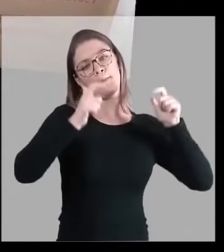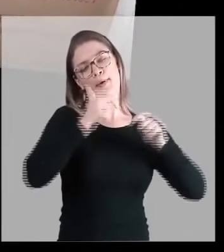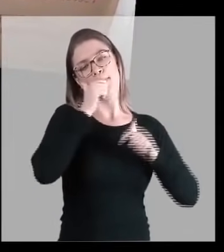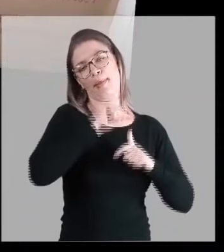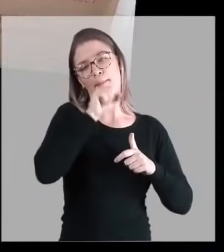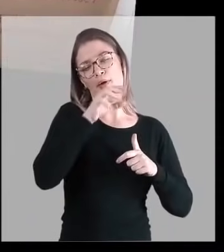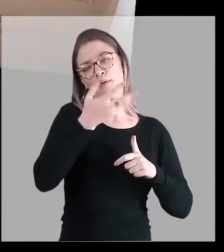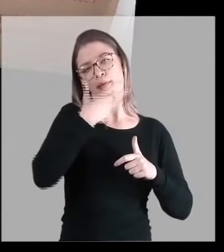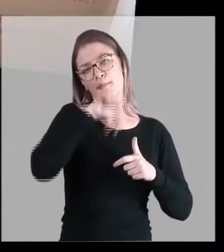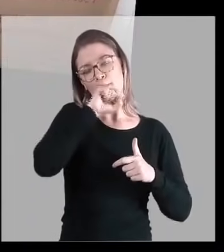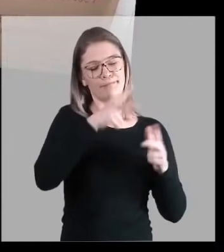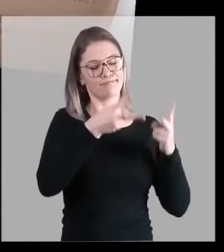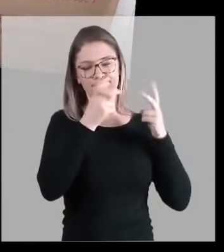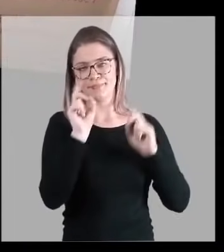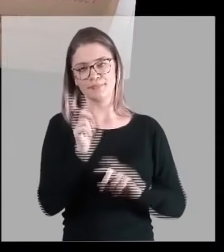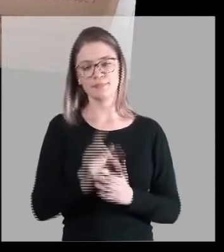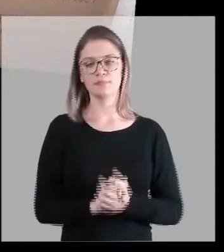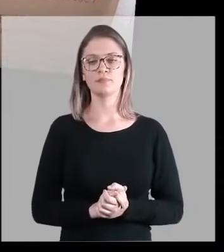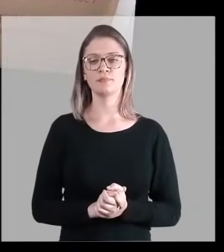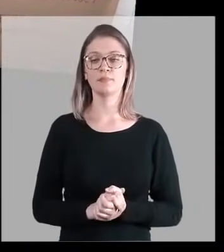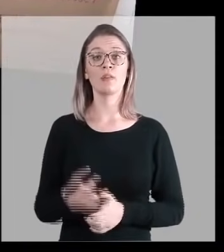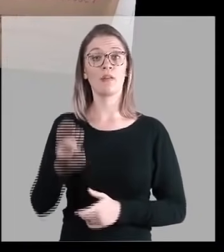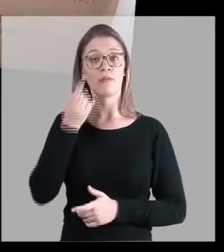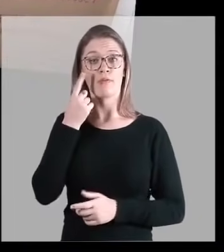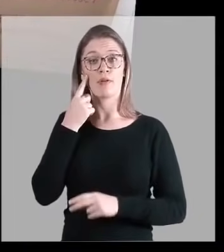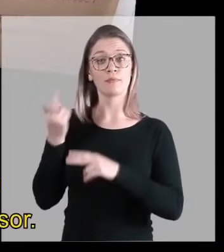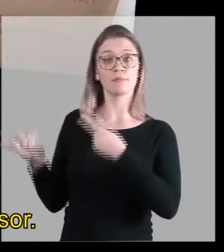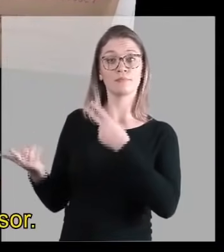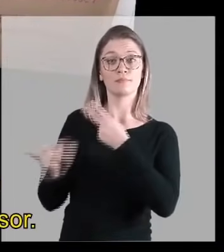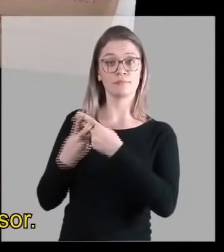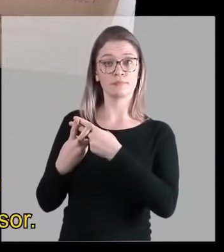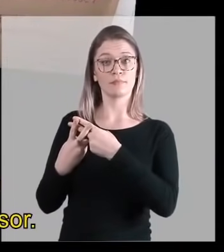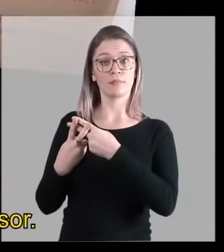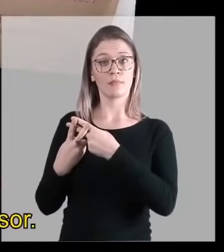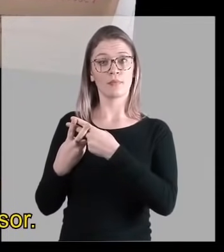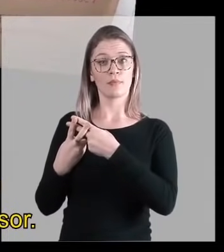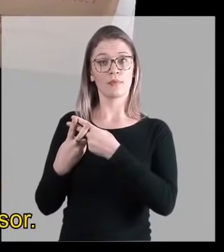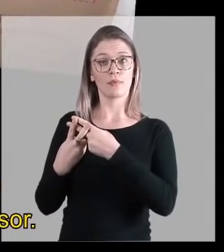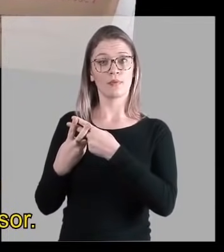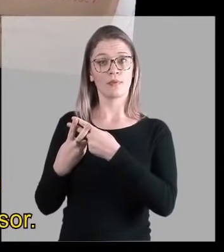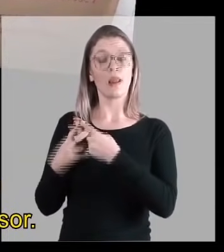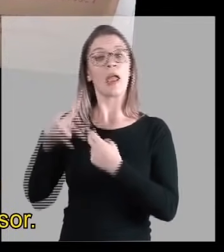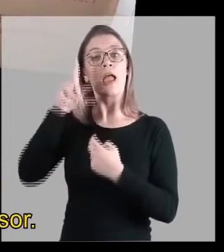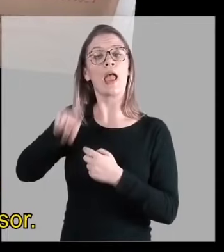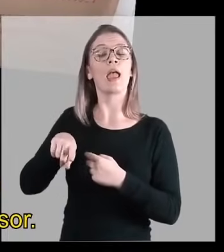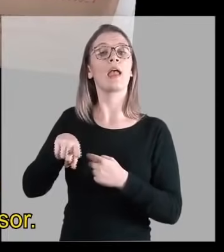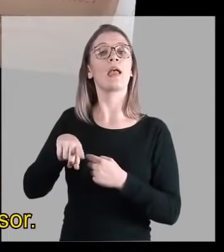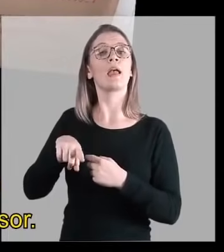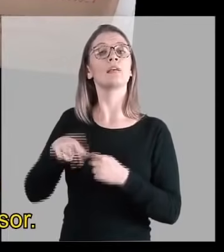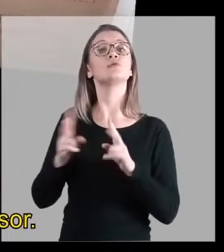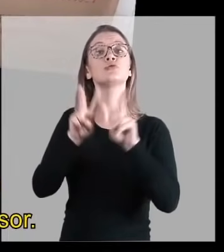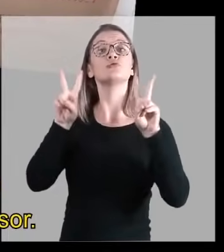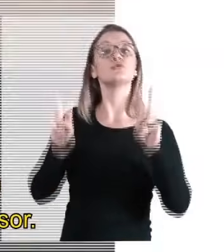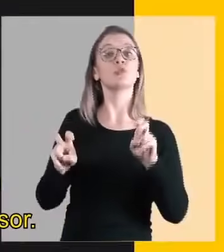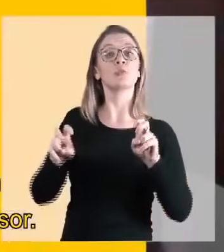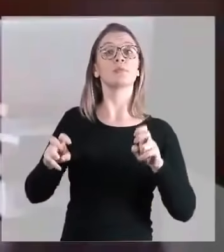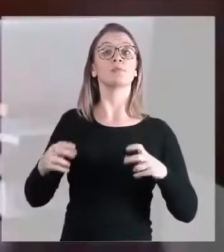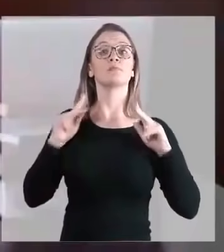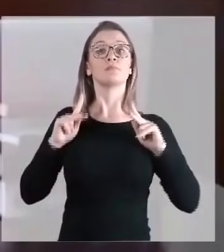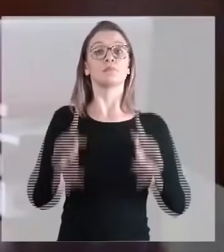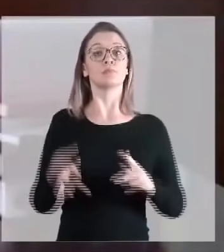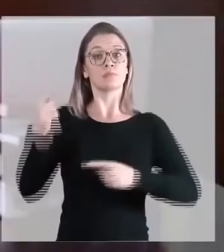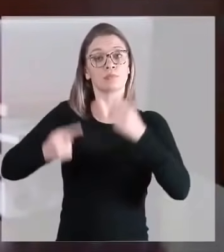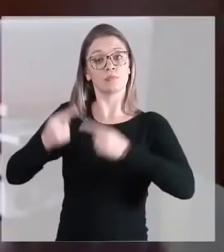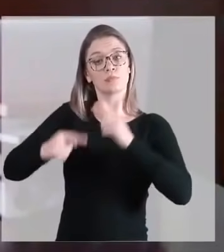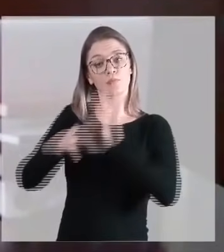dos pais. Como vocês podem ver, a hashtag ali embaixo, Marielle presente, fala sobre um posicionamento político de um professor.